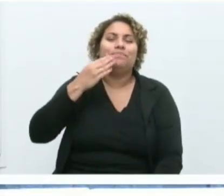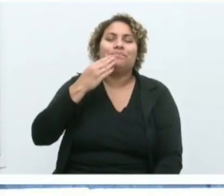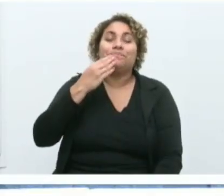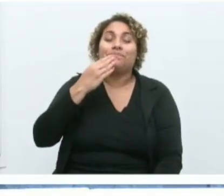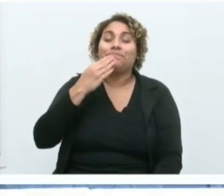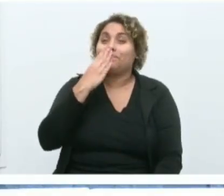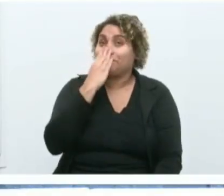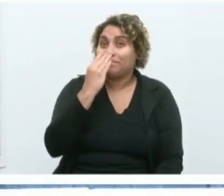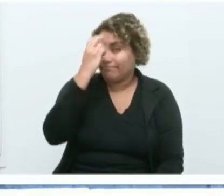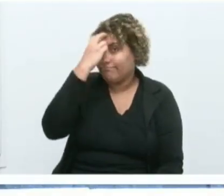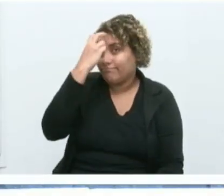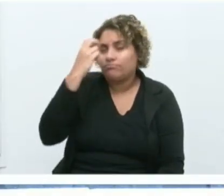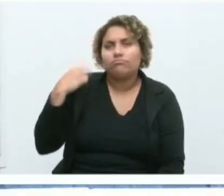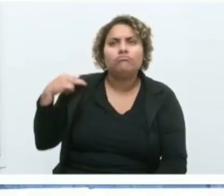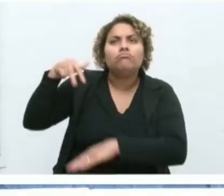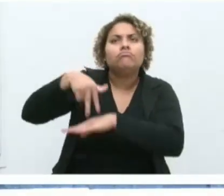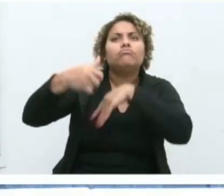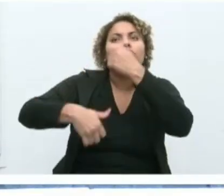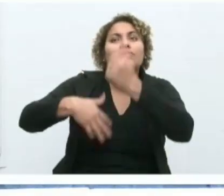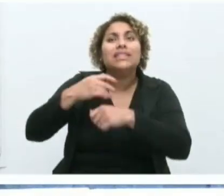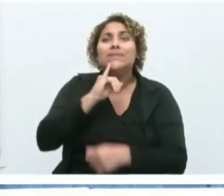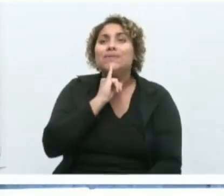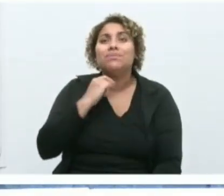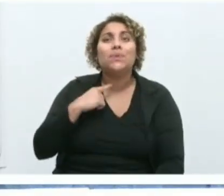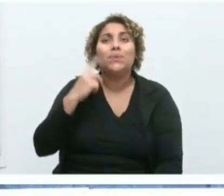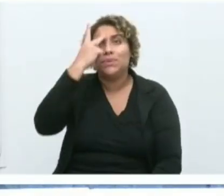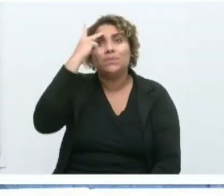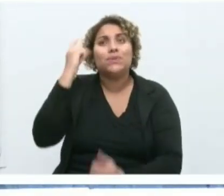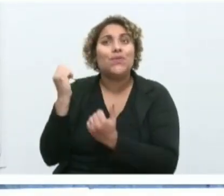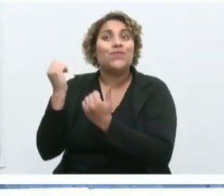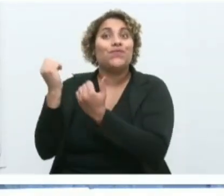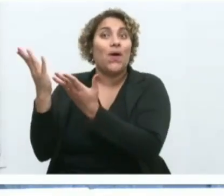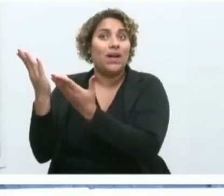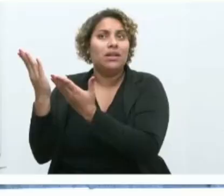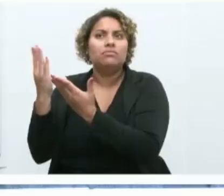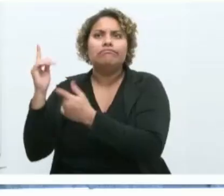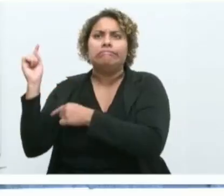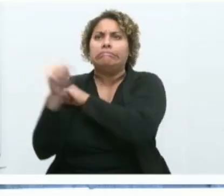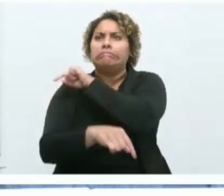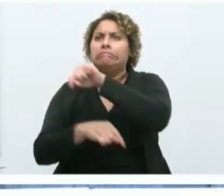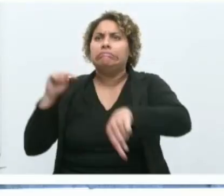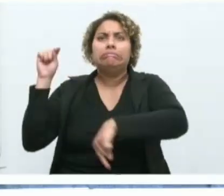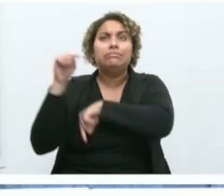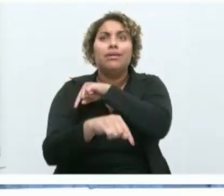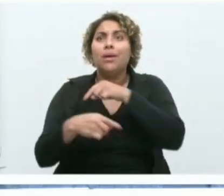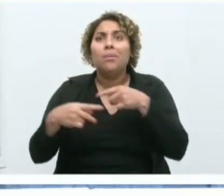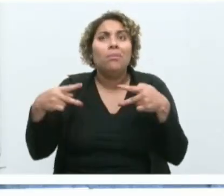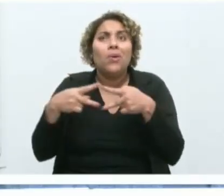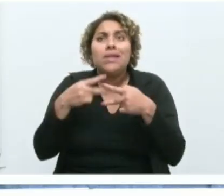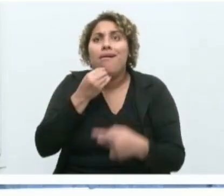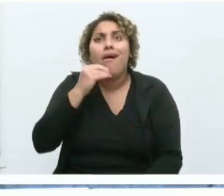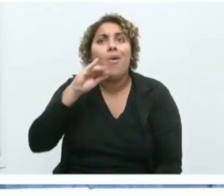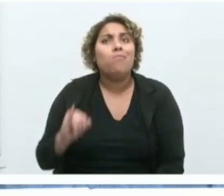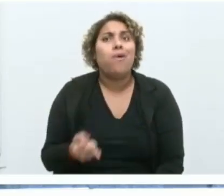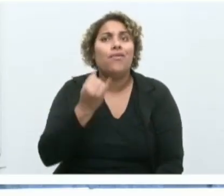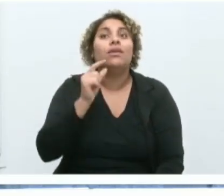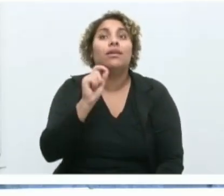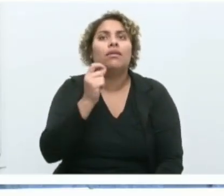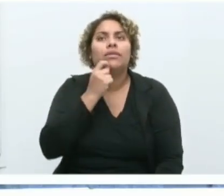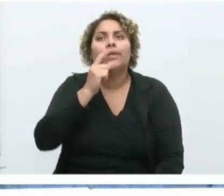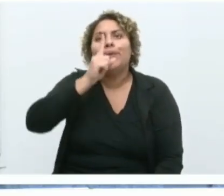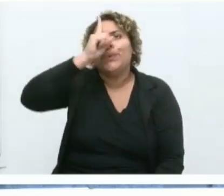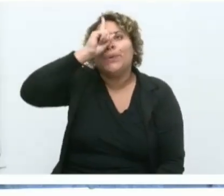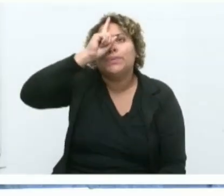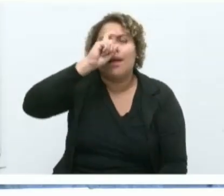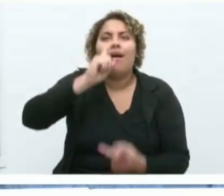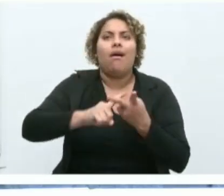nosso município, né, para usar o serviço público do município, né, e acaba tendo, não gastar, para usar o serviço público do município, acaba tendo gasto, né, para o